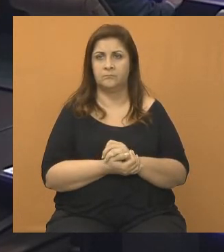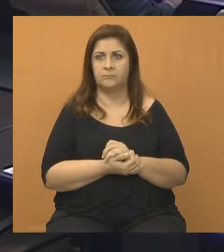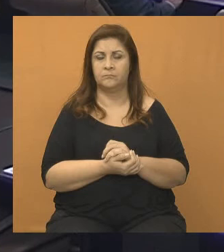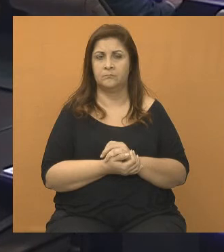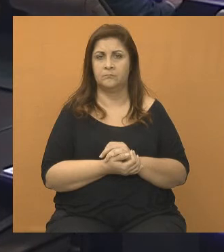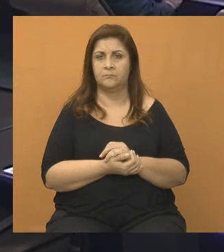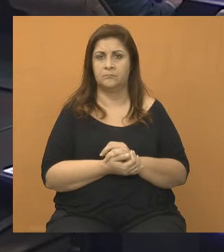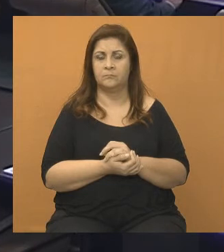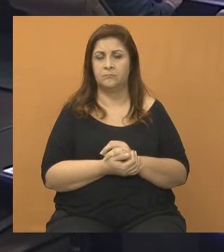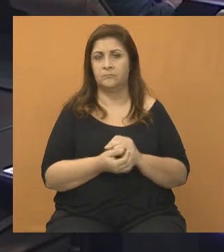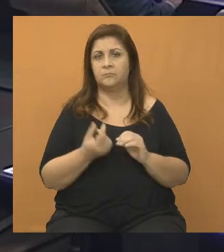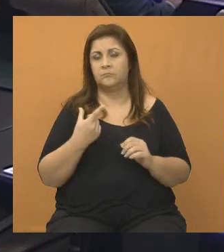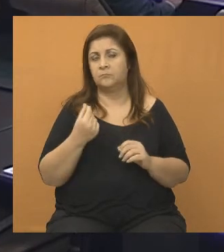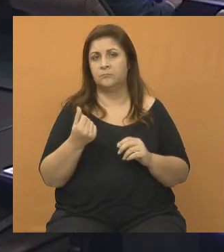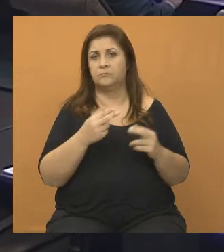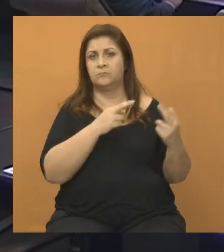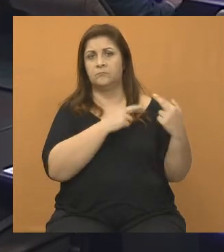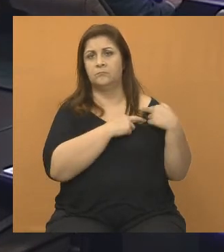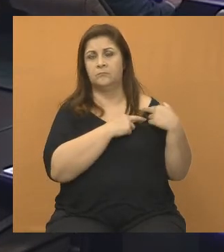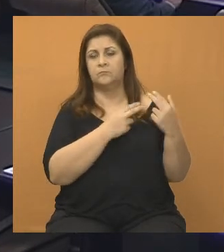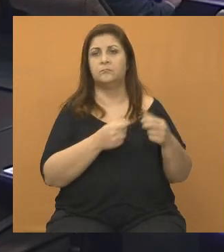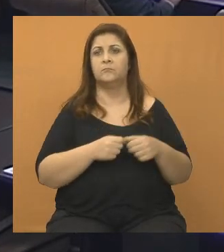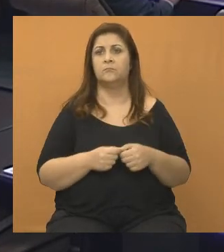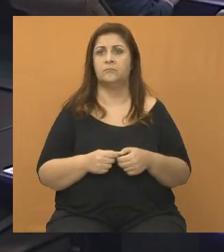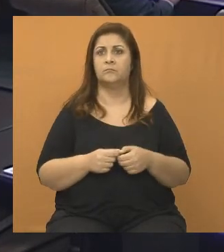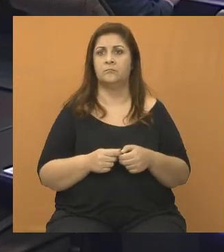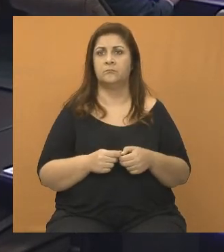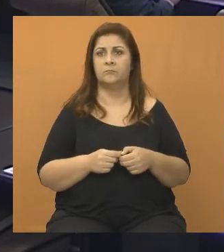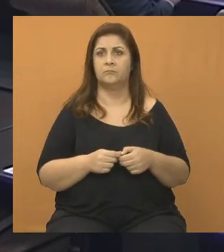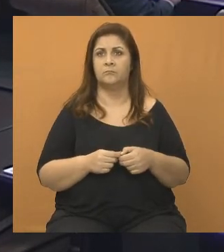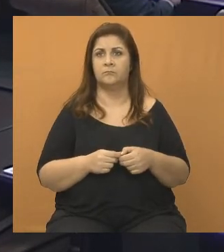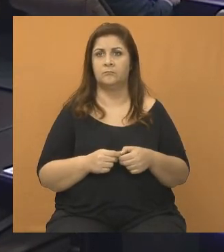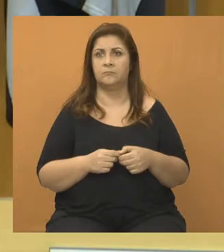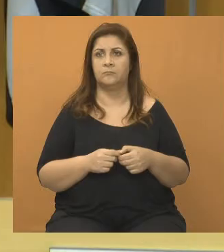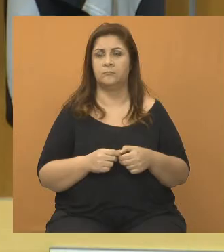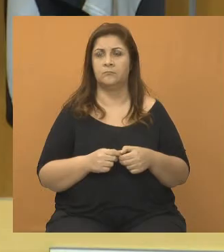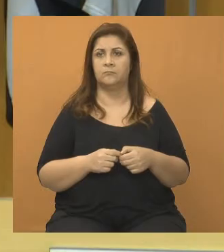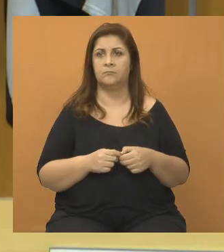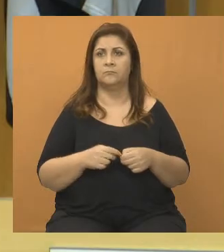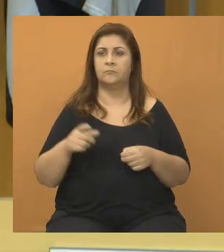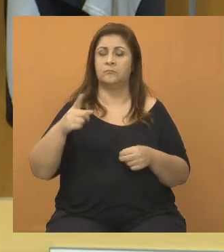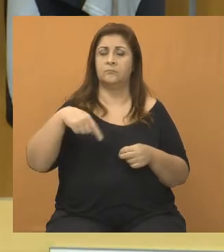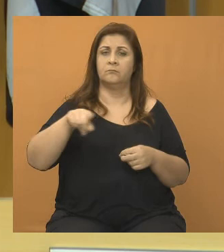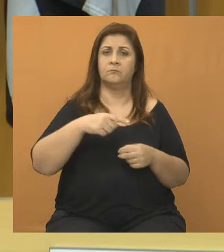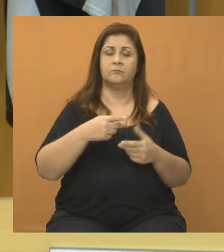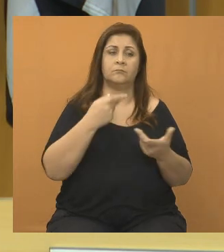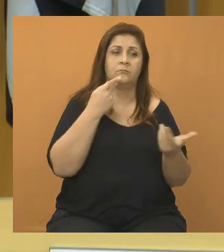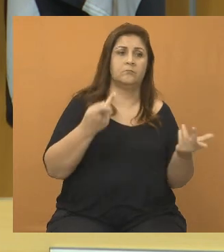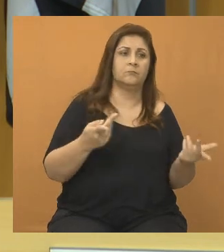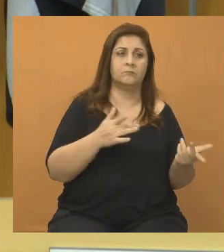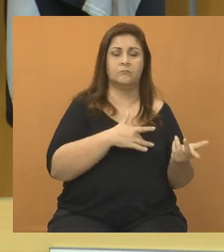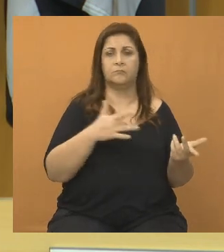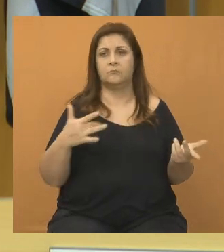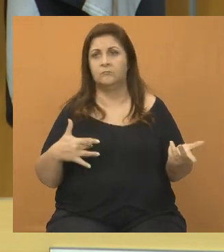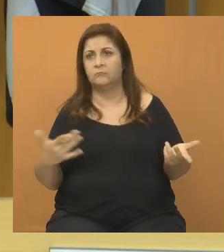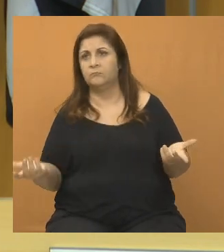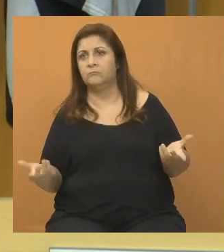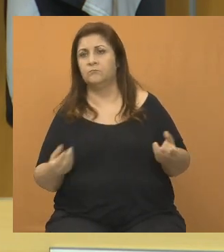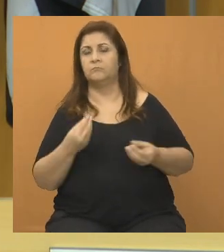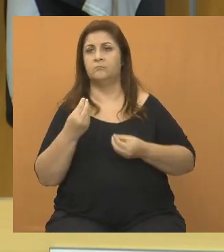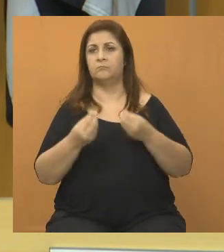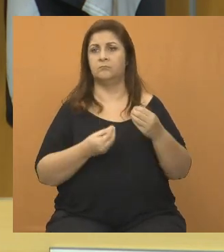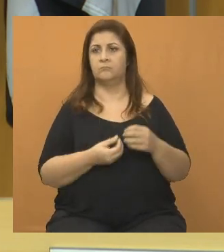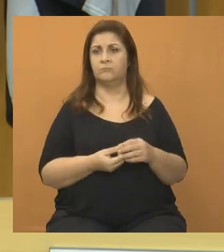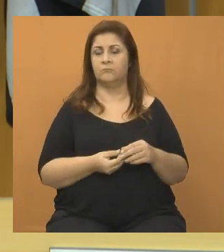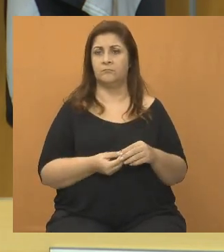do que eles teriam, do que vocês têm de emenda, né? Então, daí vocês vão realocar para a saúde, para o meio ambiente, se quer fazer... E